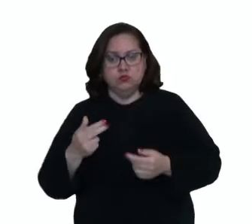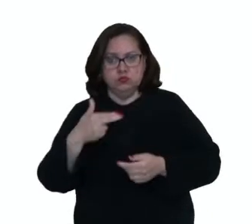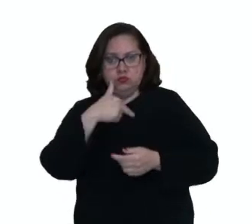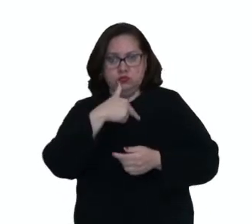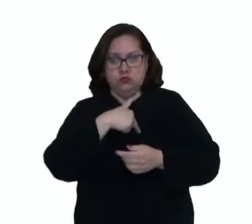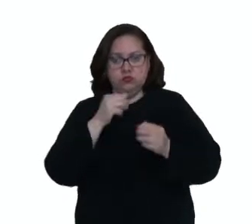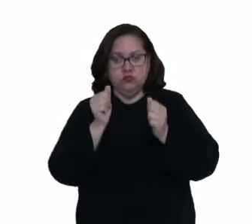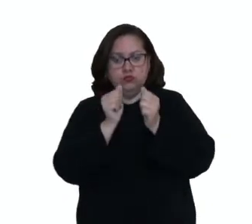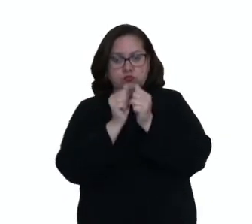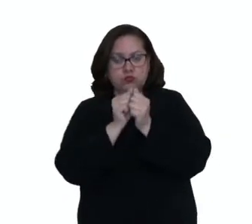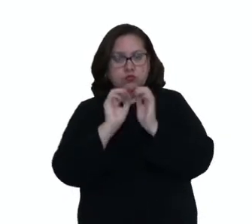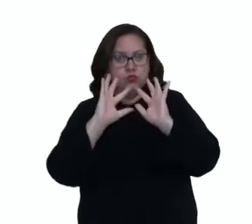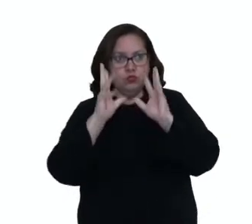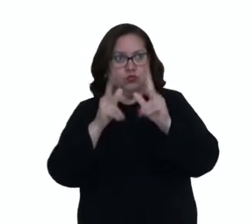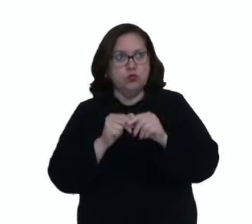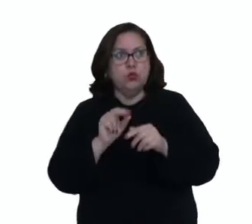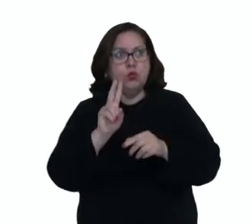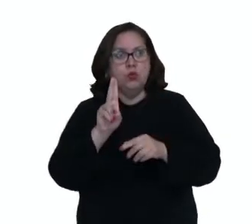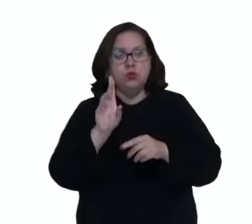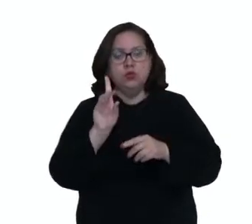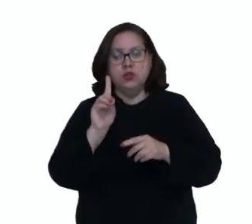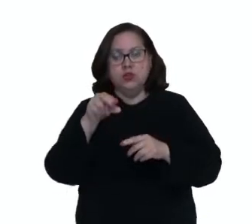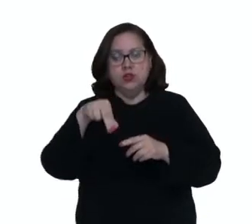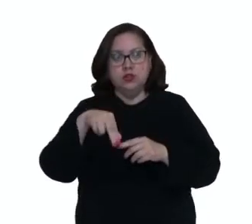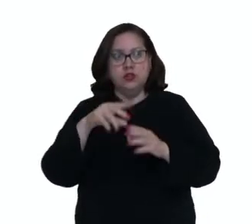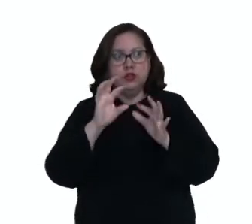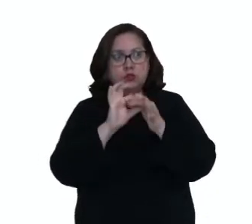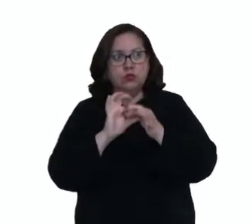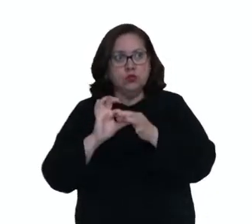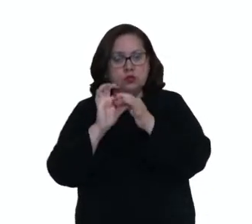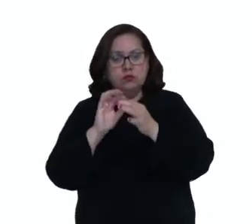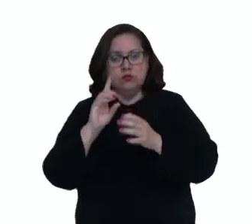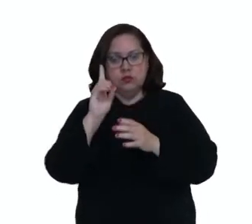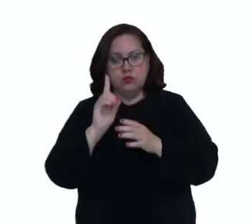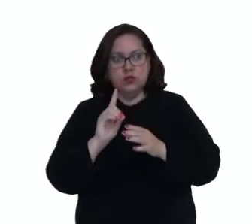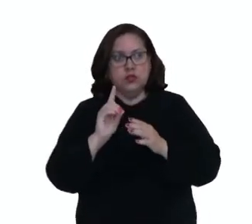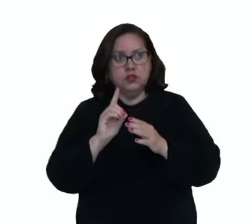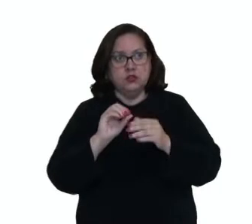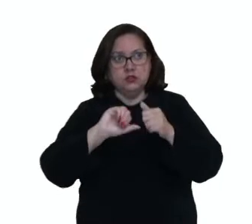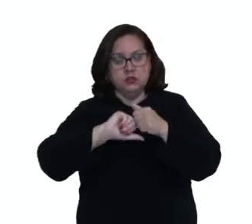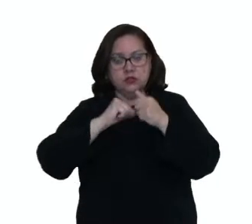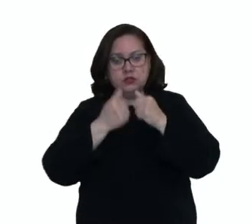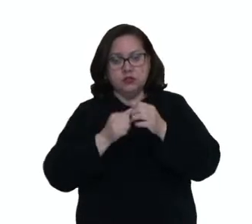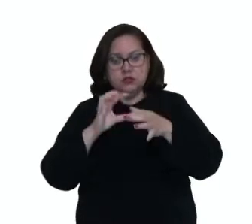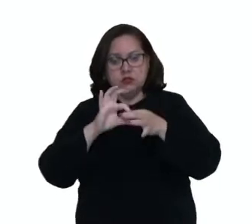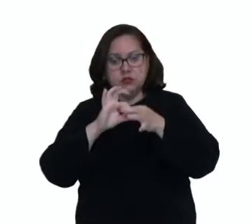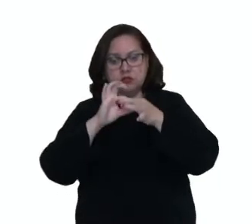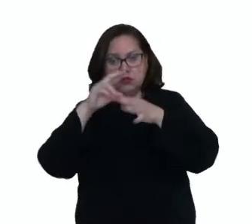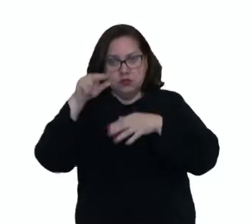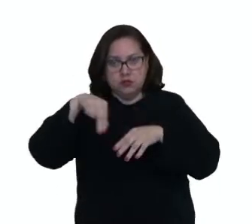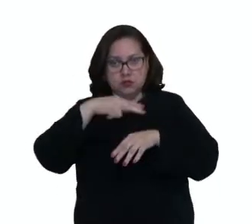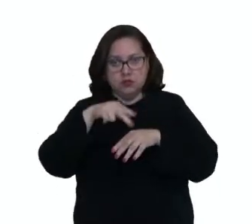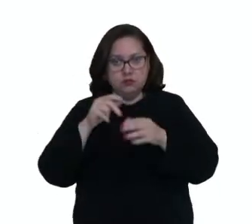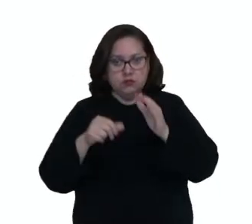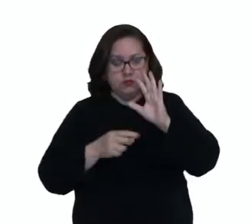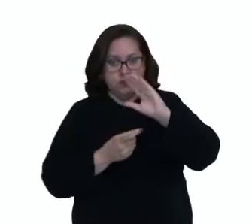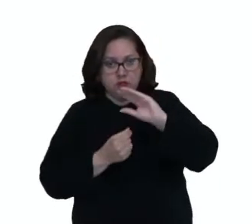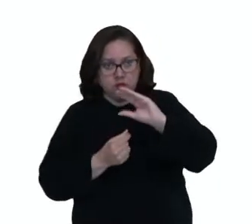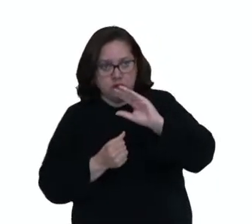getulista. Nós vamos ter a UDN, que era a União Democrática Nacional, adepta do liberalismo,